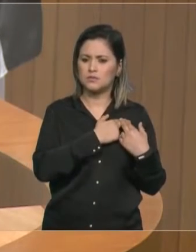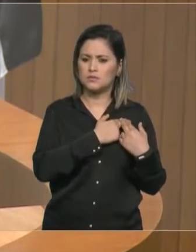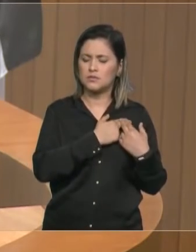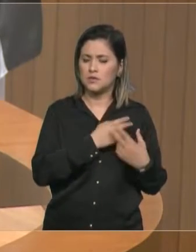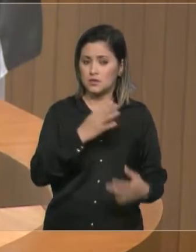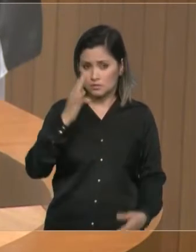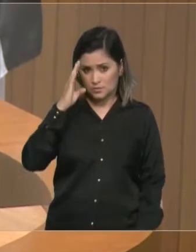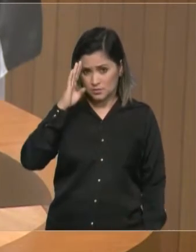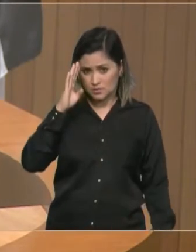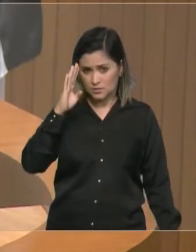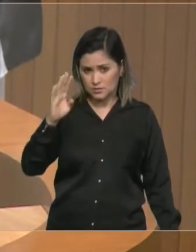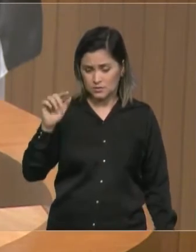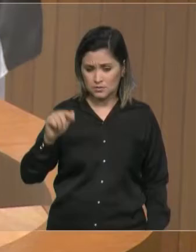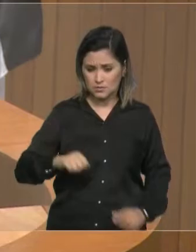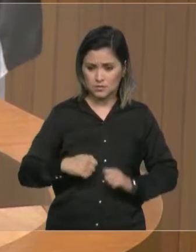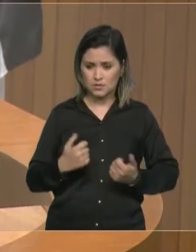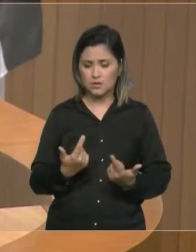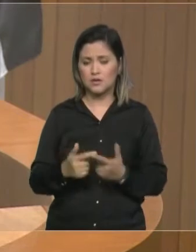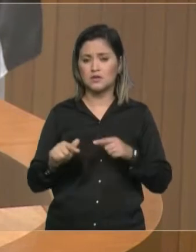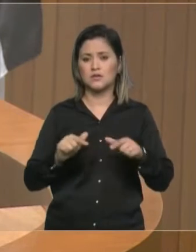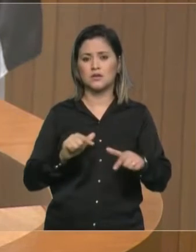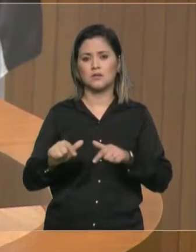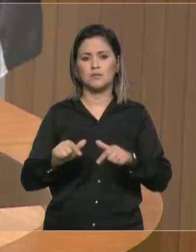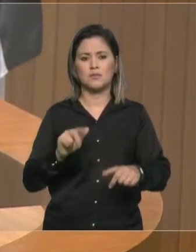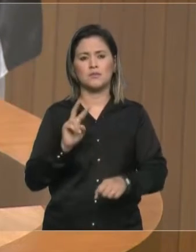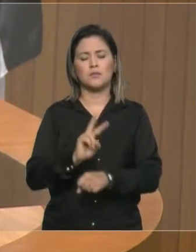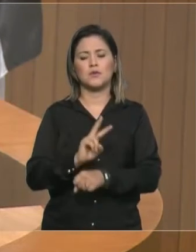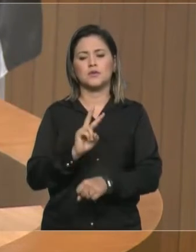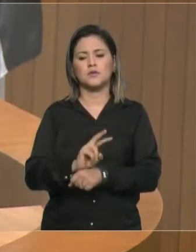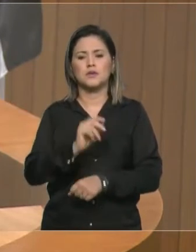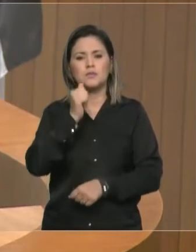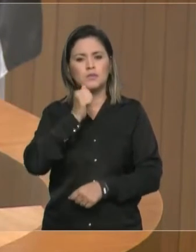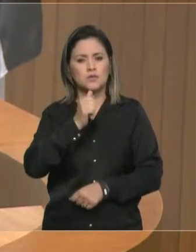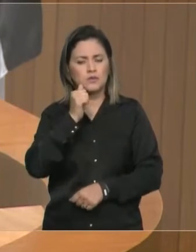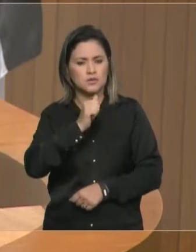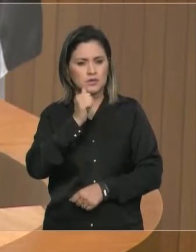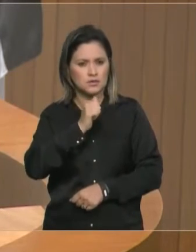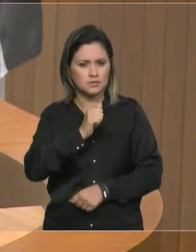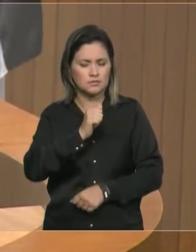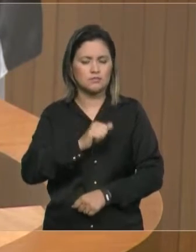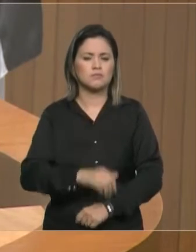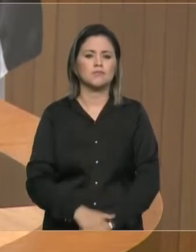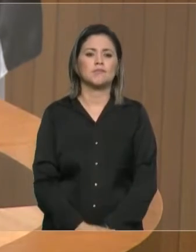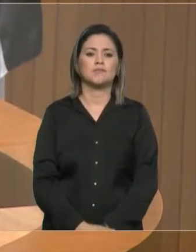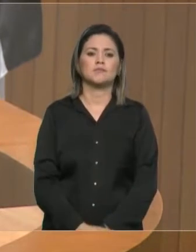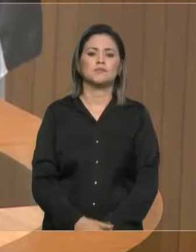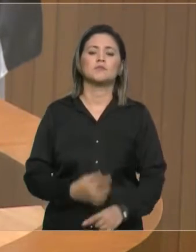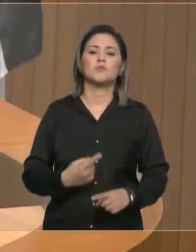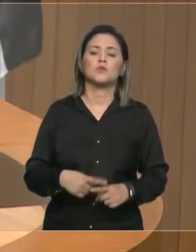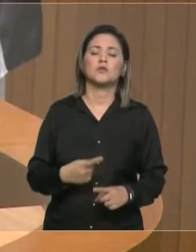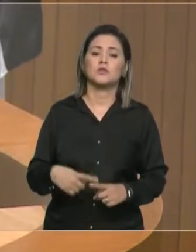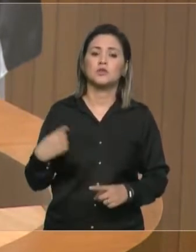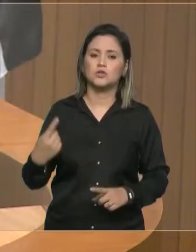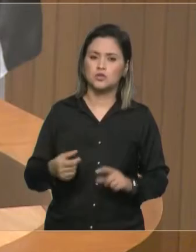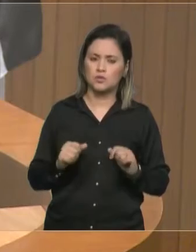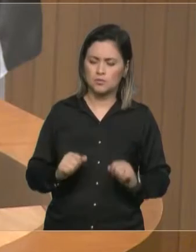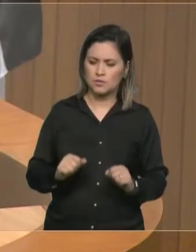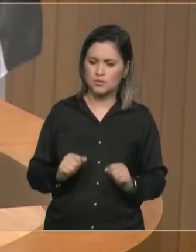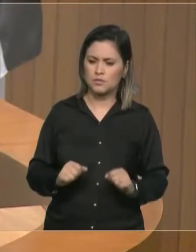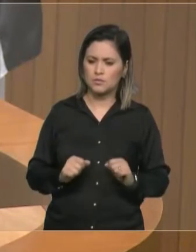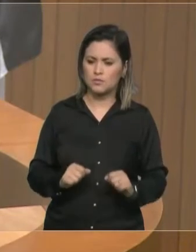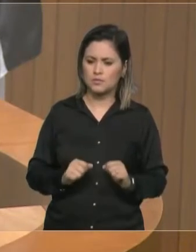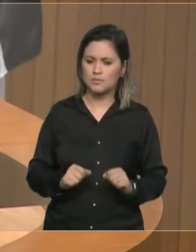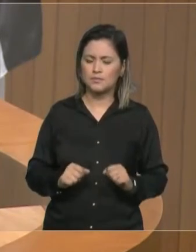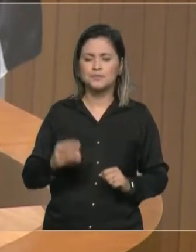casa essas ações de proteção à mulher, de reforço a essa rede, para que a gente possa, deputado Edvaldo Holanda, ver